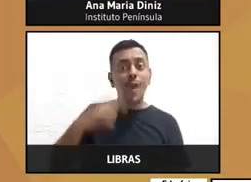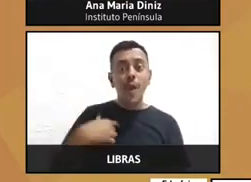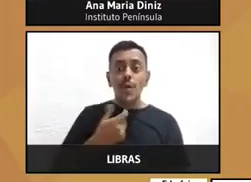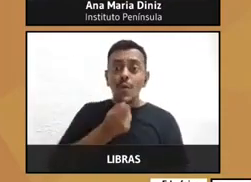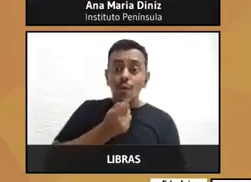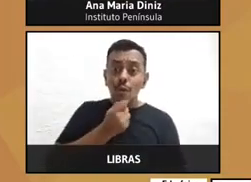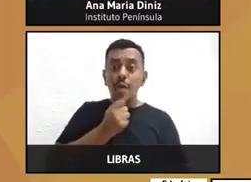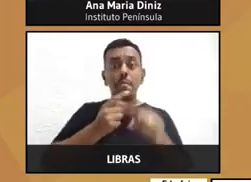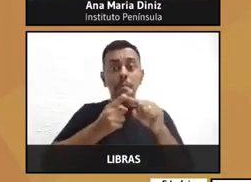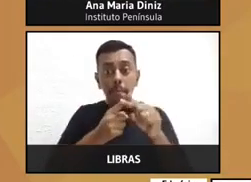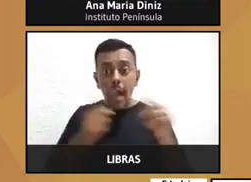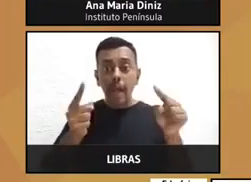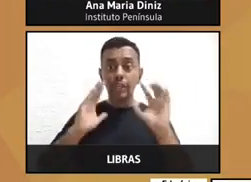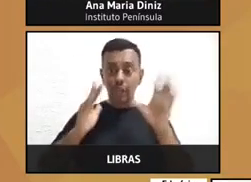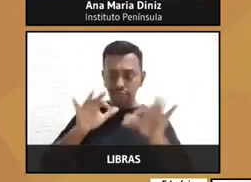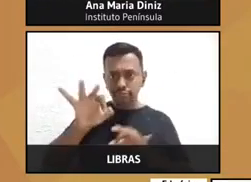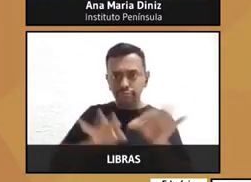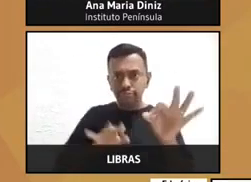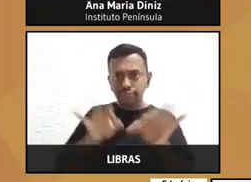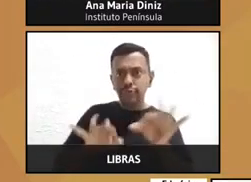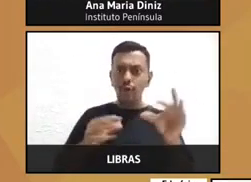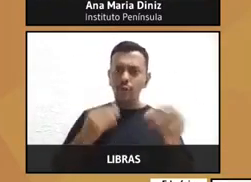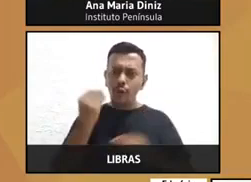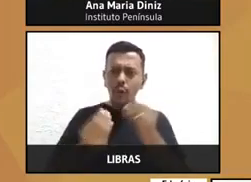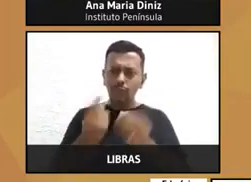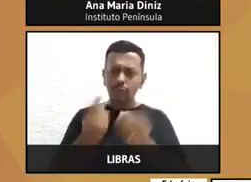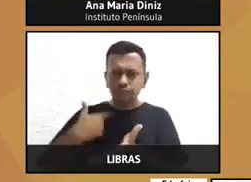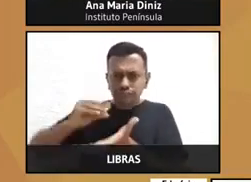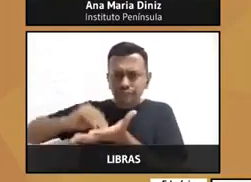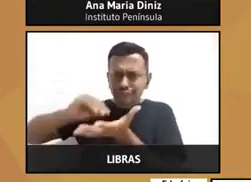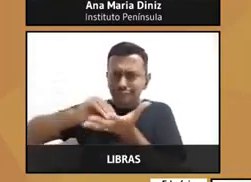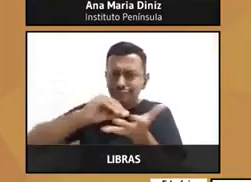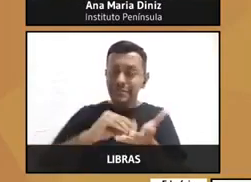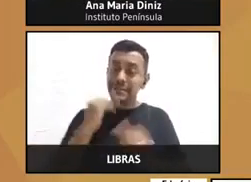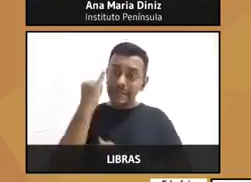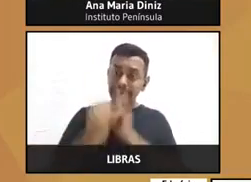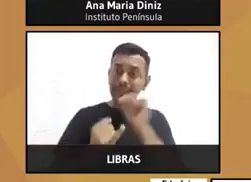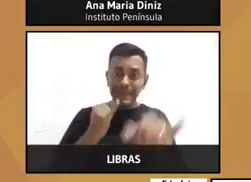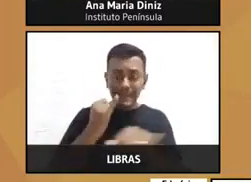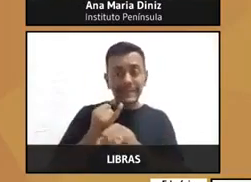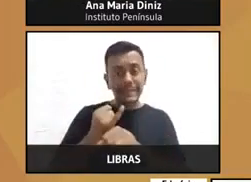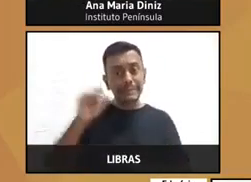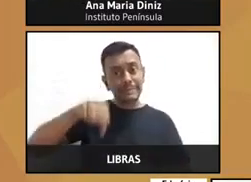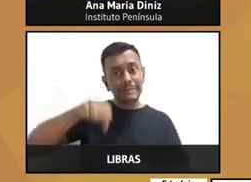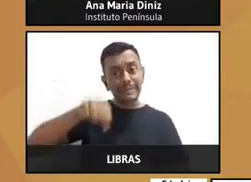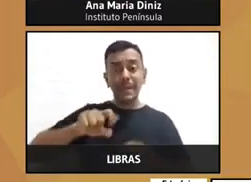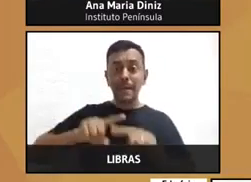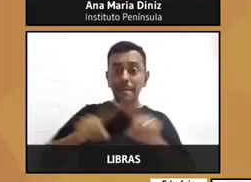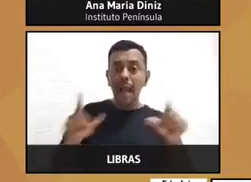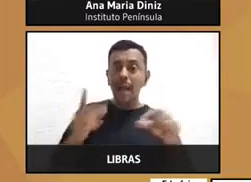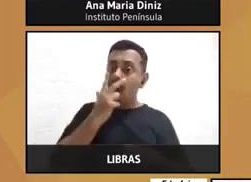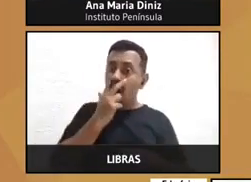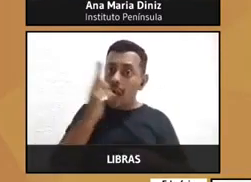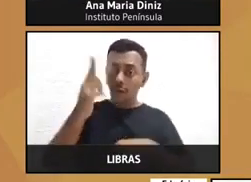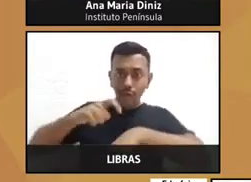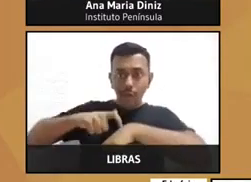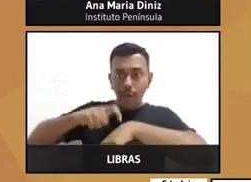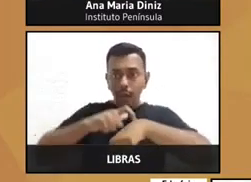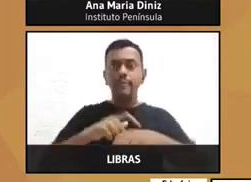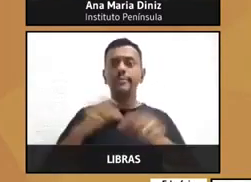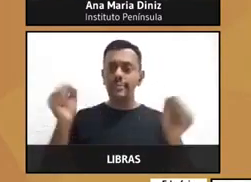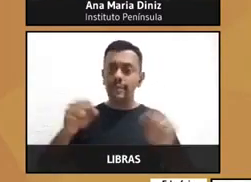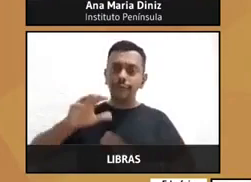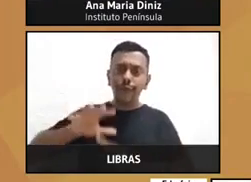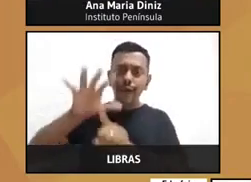verdade, o impacto da ausência de internet. Eu acho que seria um bom momento para influenciar os políticos e